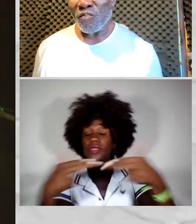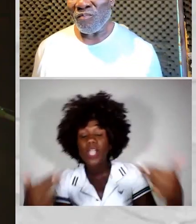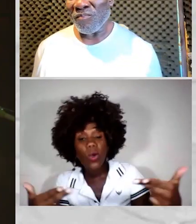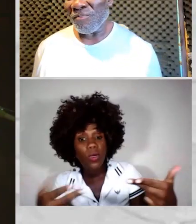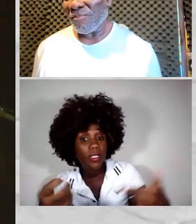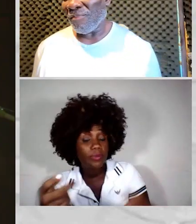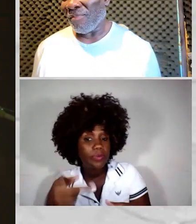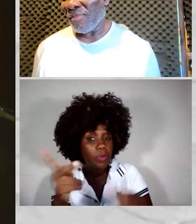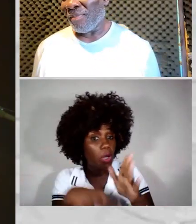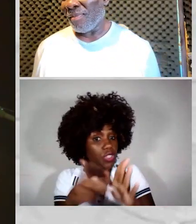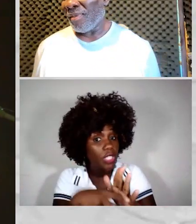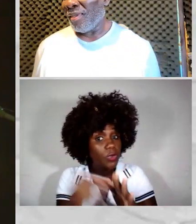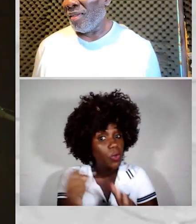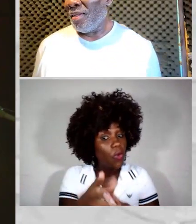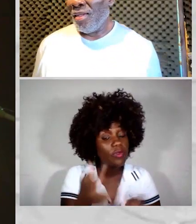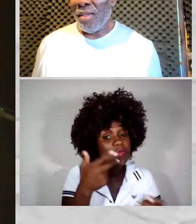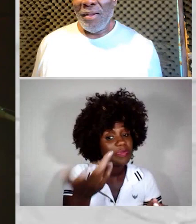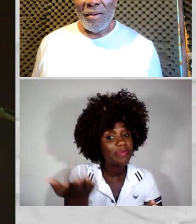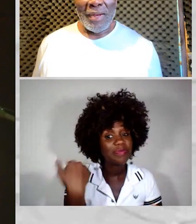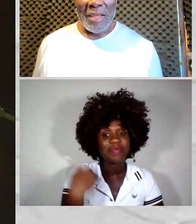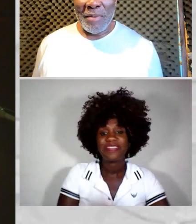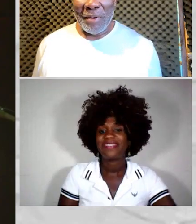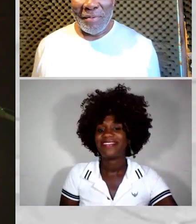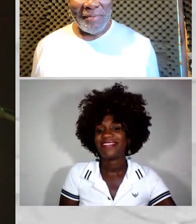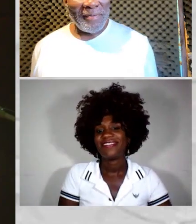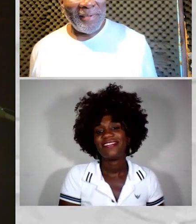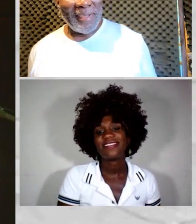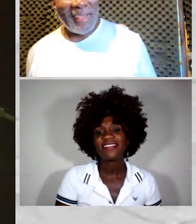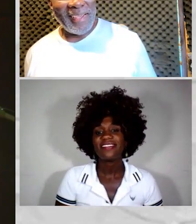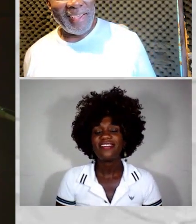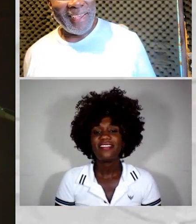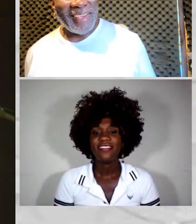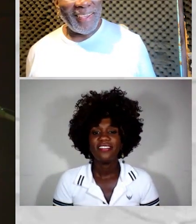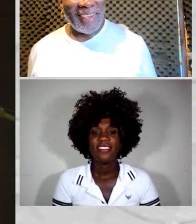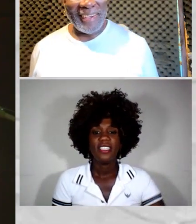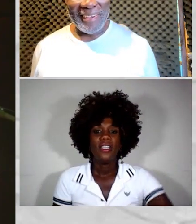forno. Fala aí, irmão. Olha, irmão,